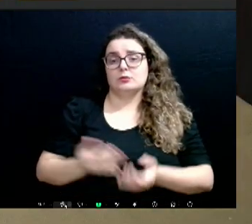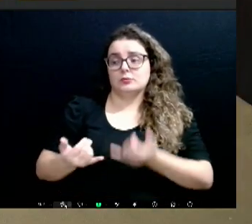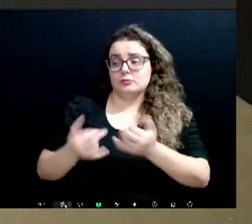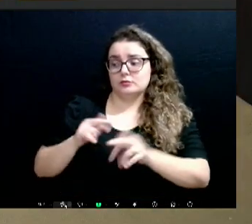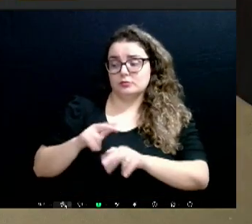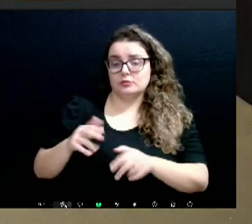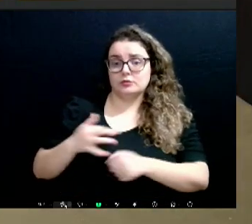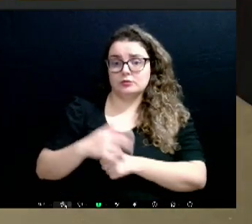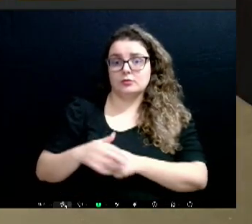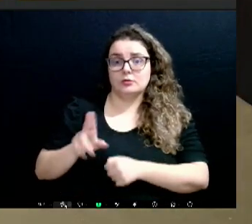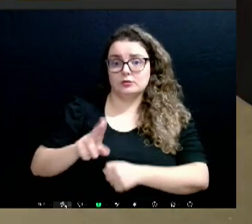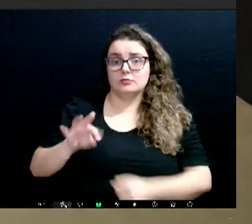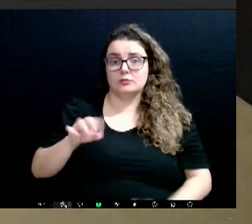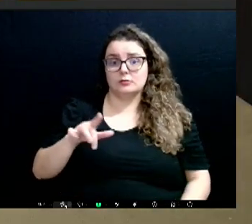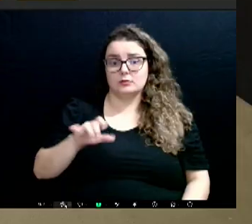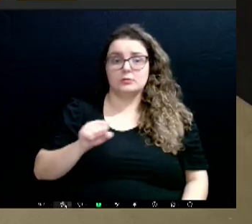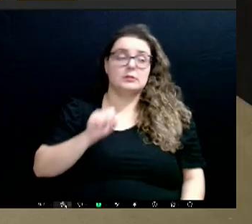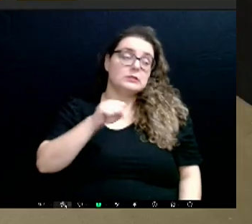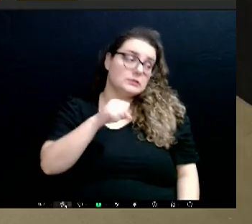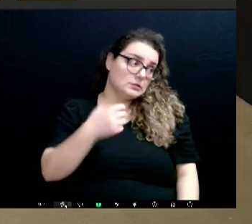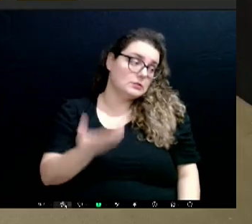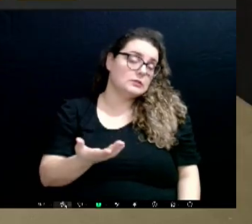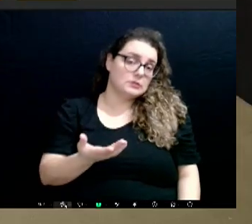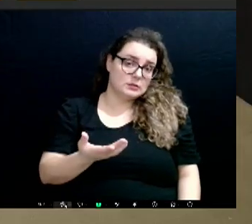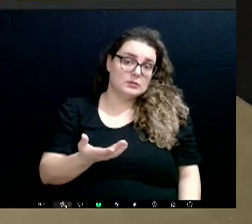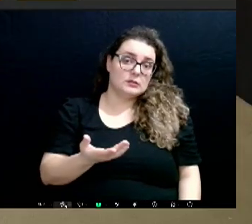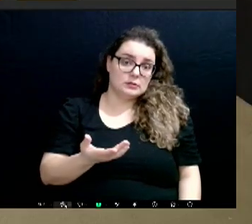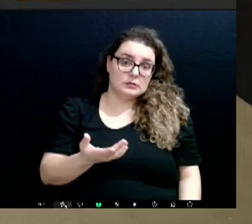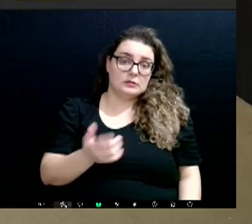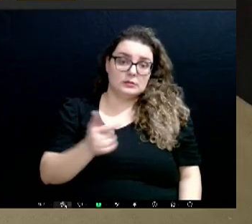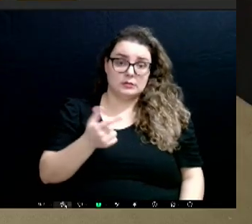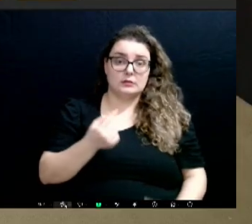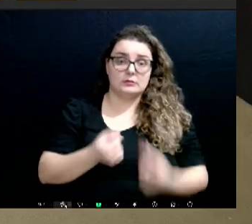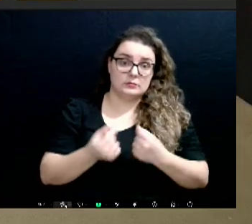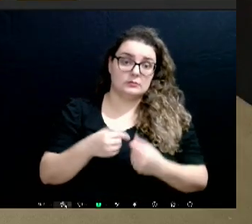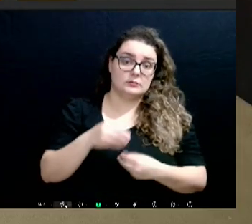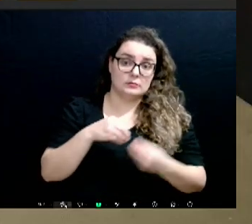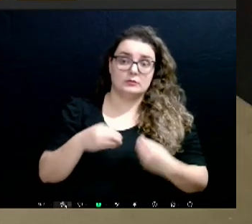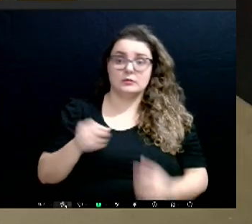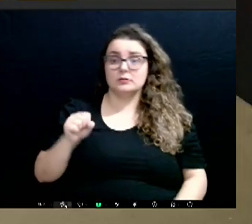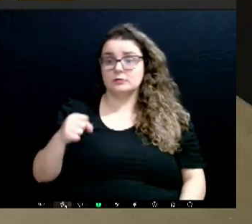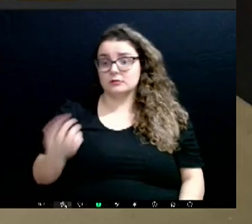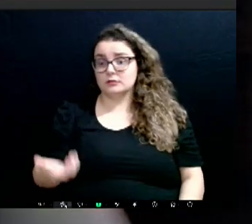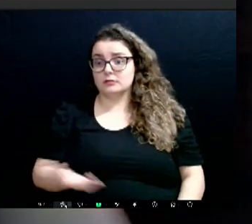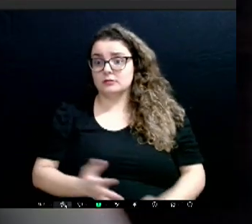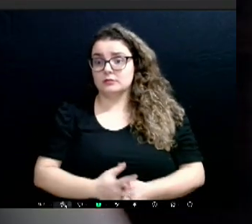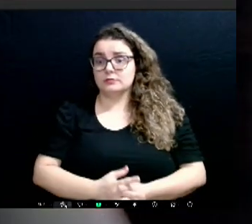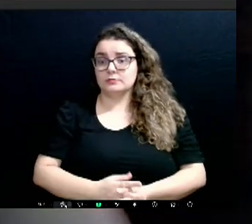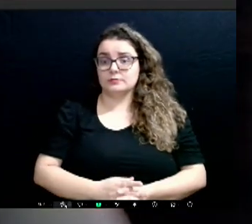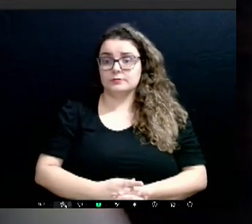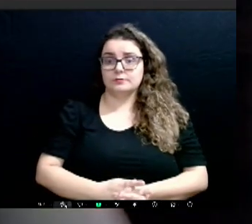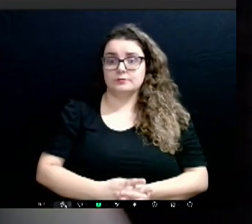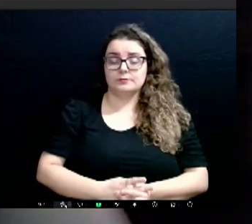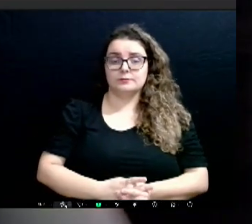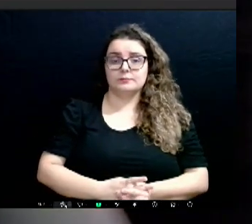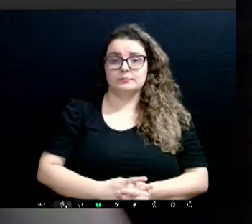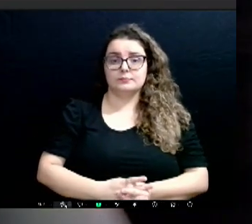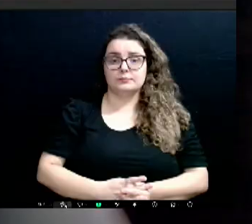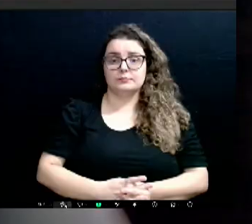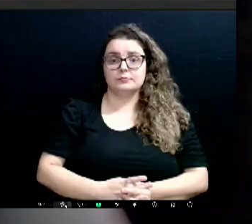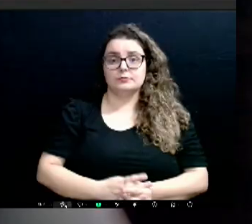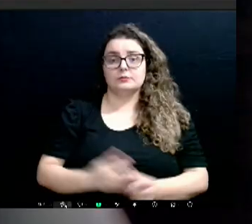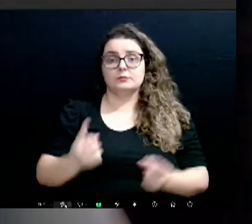telas. Exatamente. Né? Então, e sem ter a questão financeira. Exatamente. Então, isso é o que tem mais me procurado. No